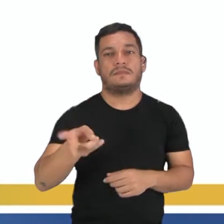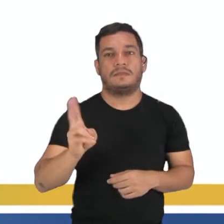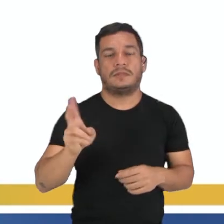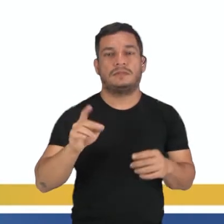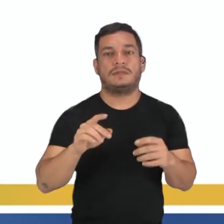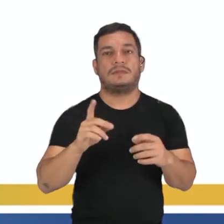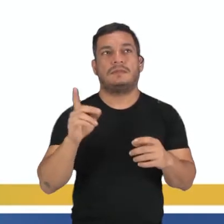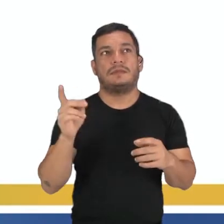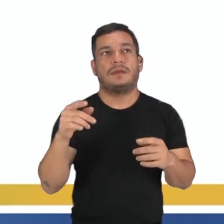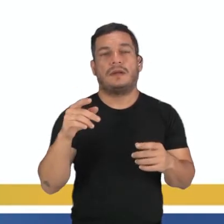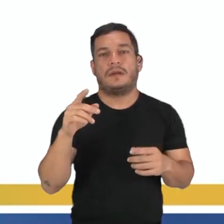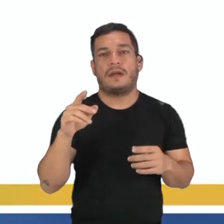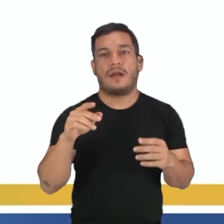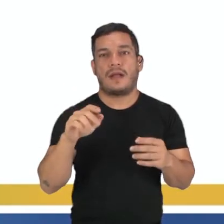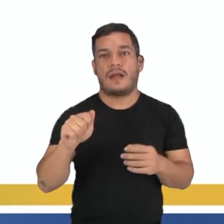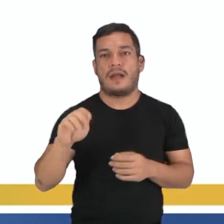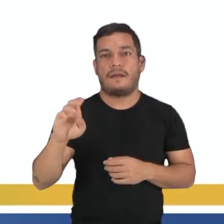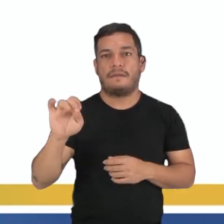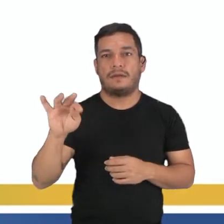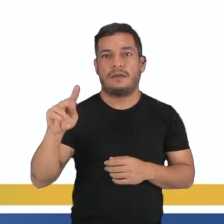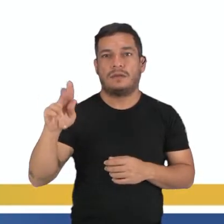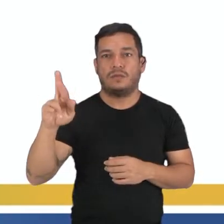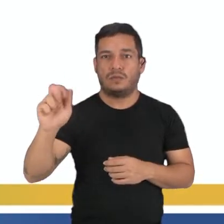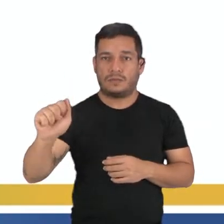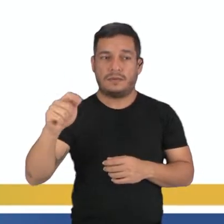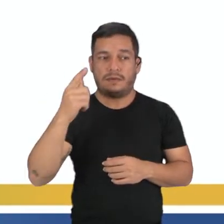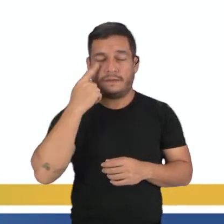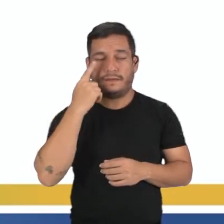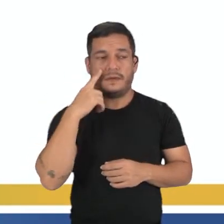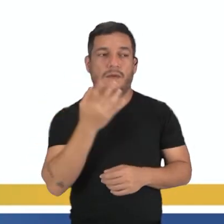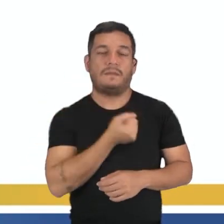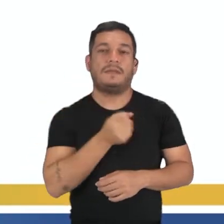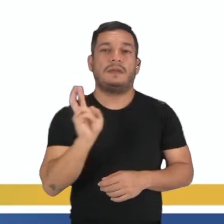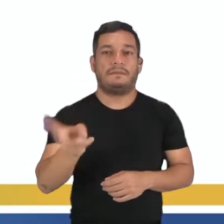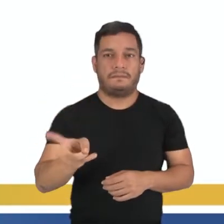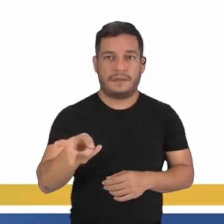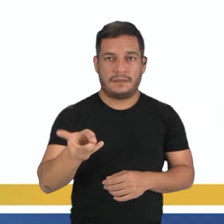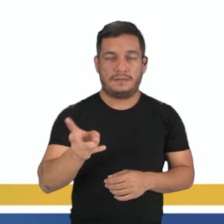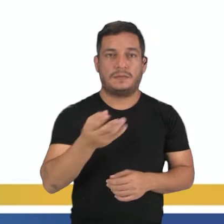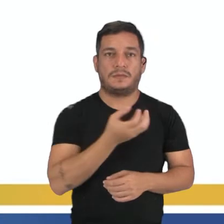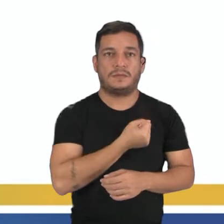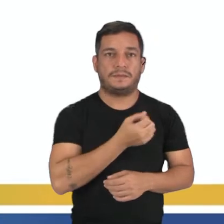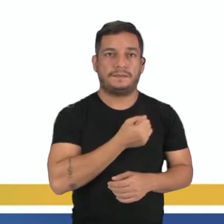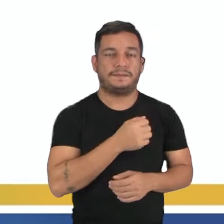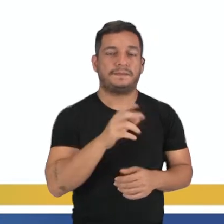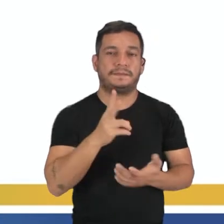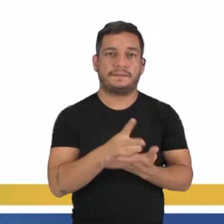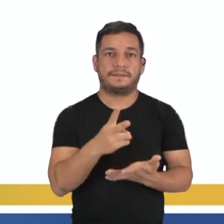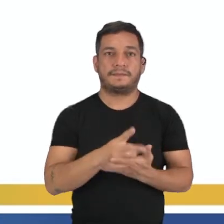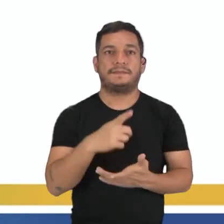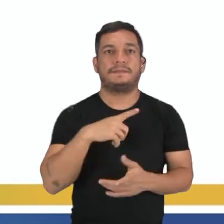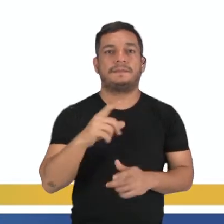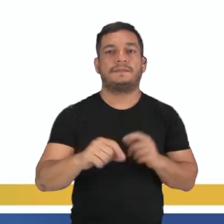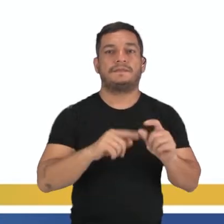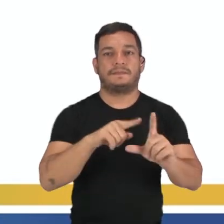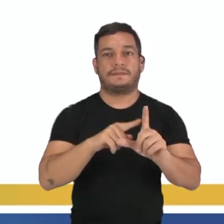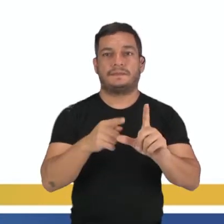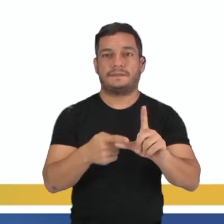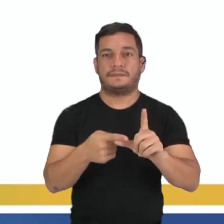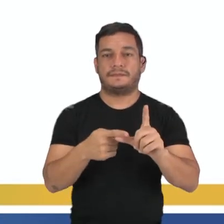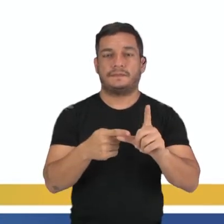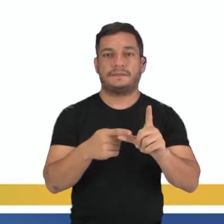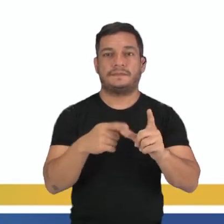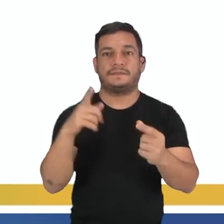mesma abertura, né? Então, eles vão ter mesmo valor, tá? Então, toda vez que um ângulo for oposto por